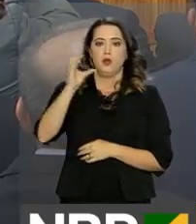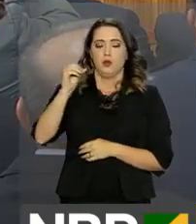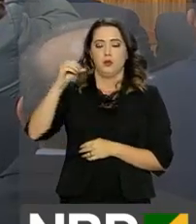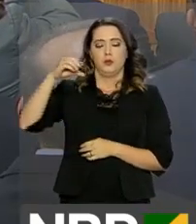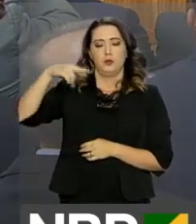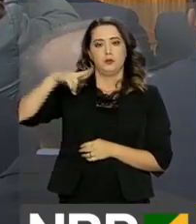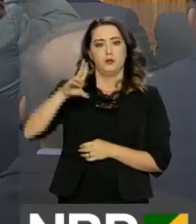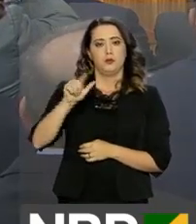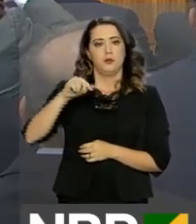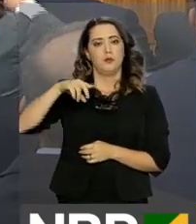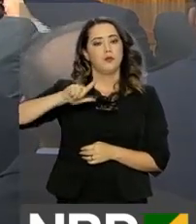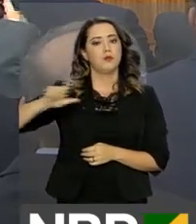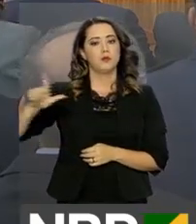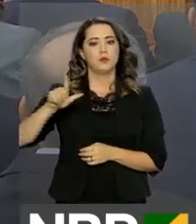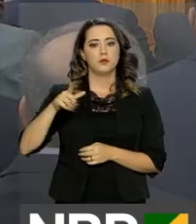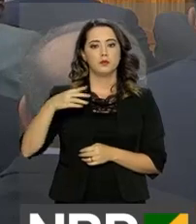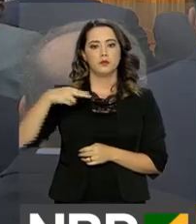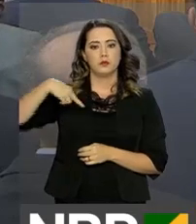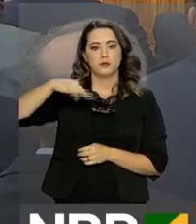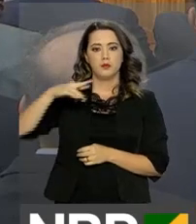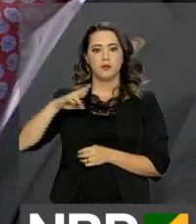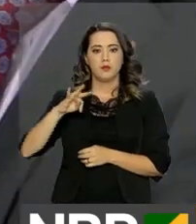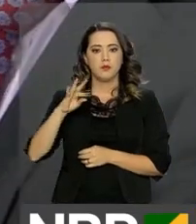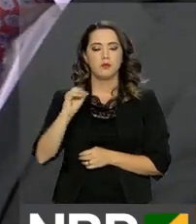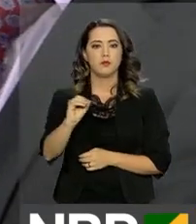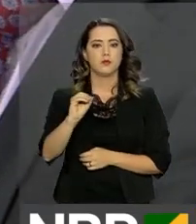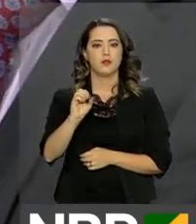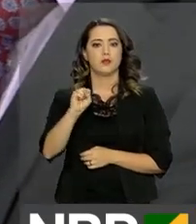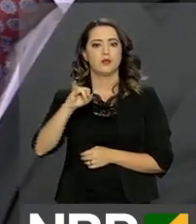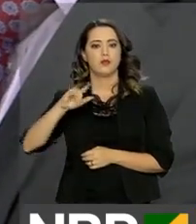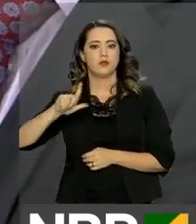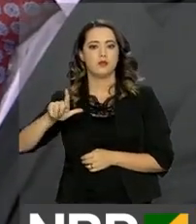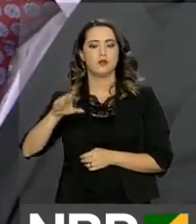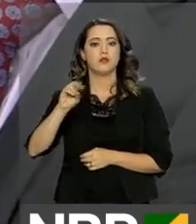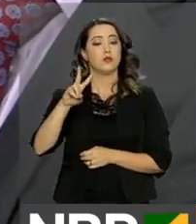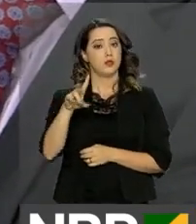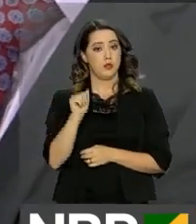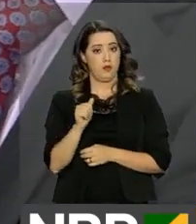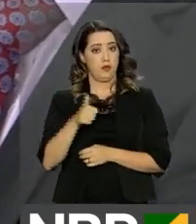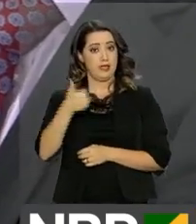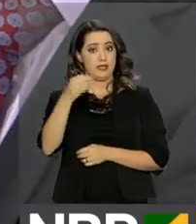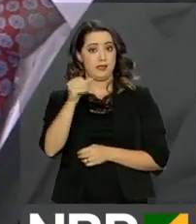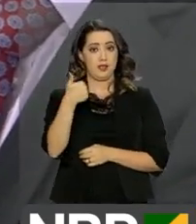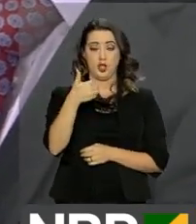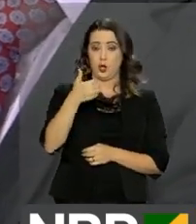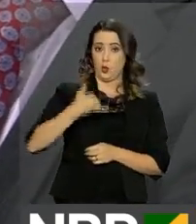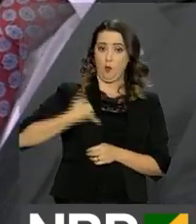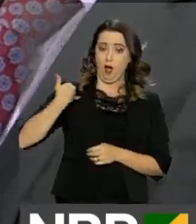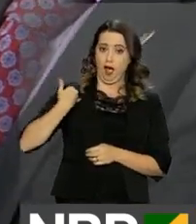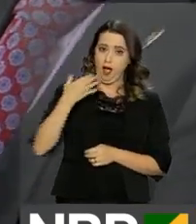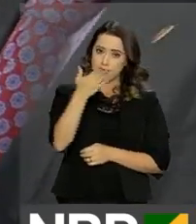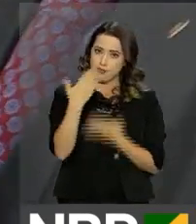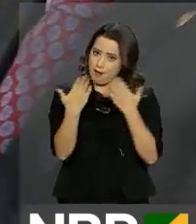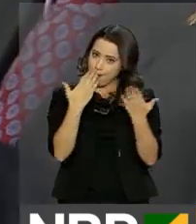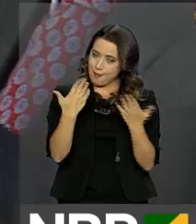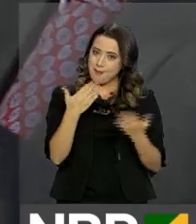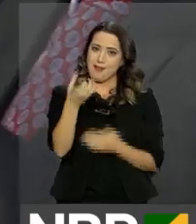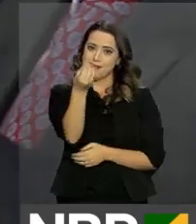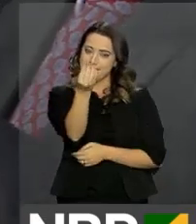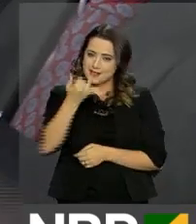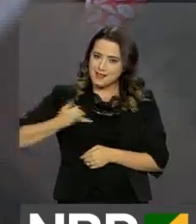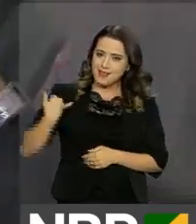Nestor da Silva. Pode olhar para ele, tem 101 anos, parece 60. Não é?